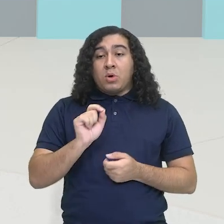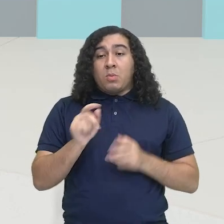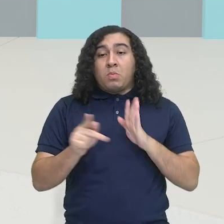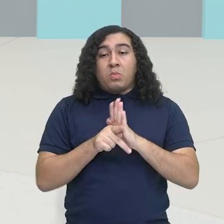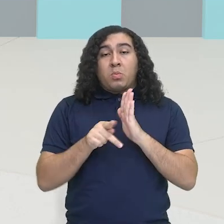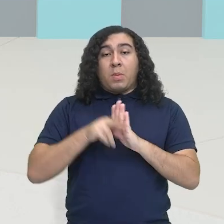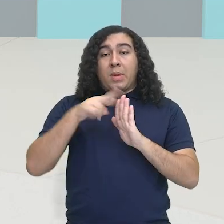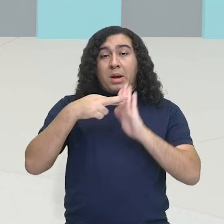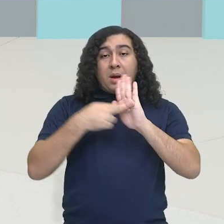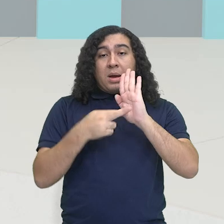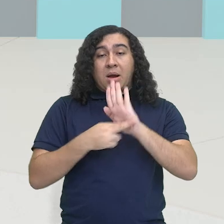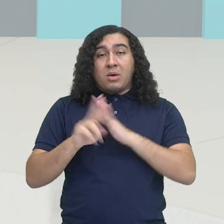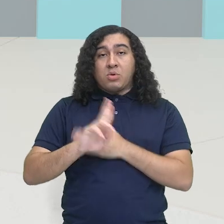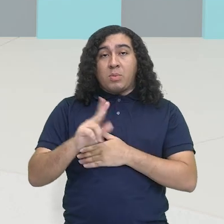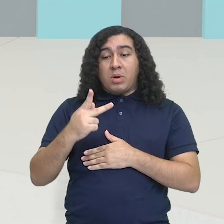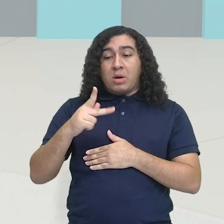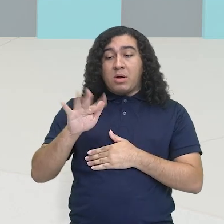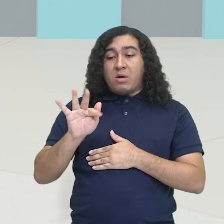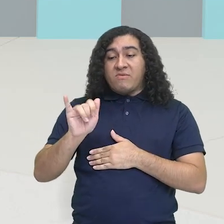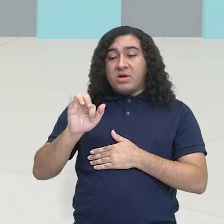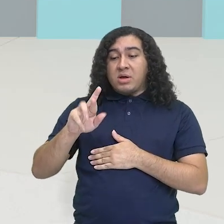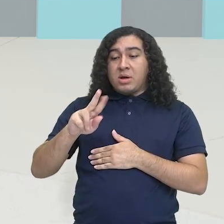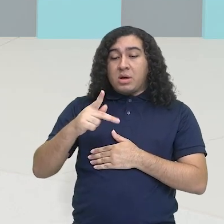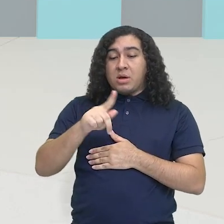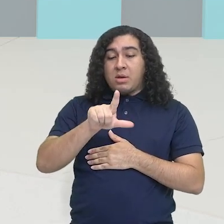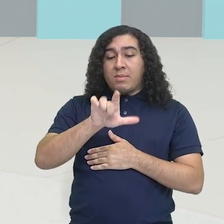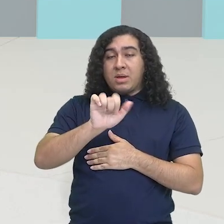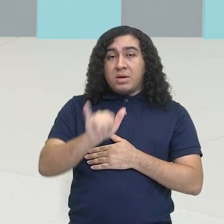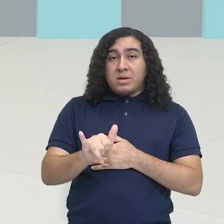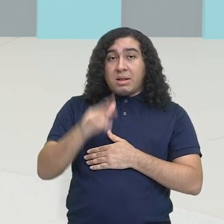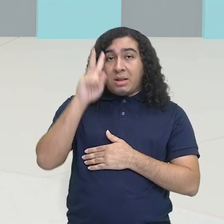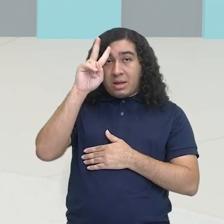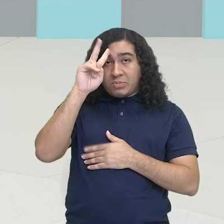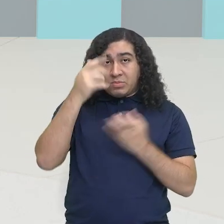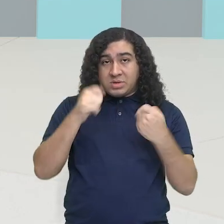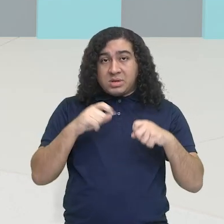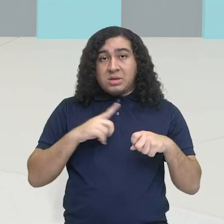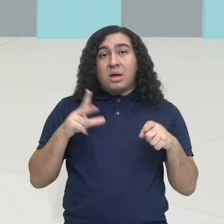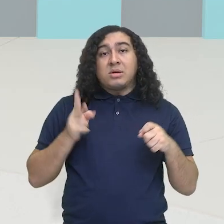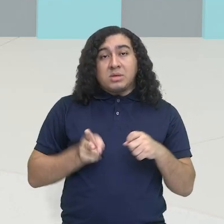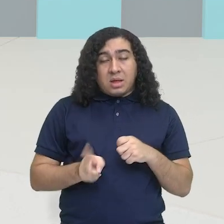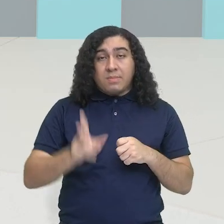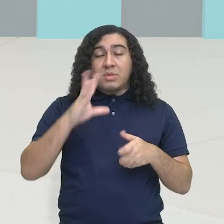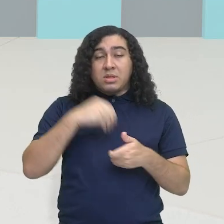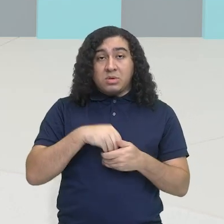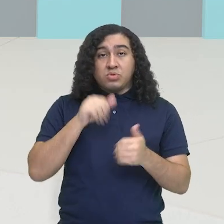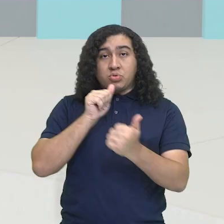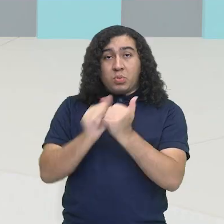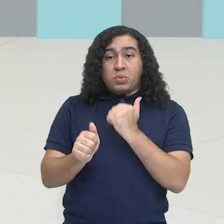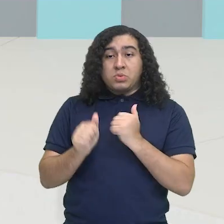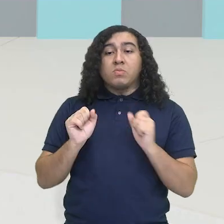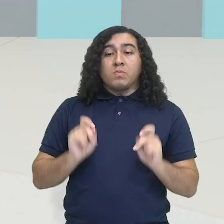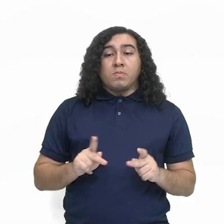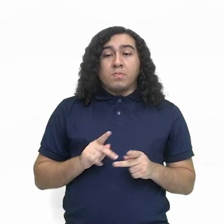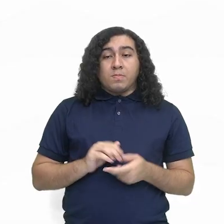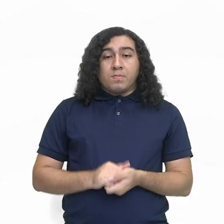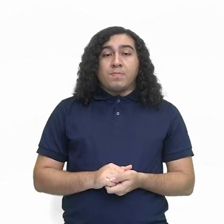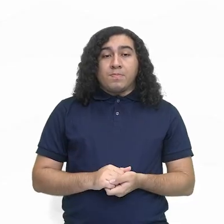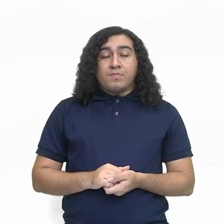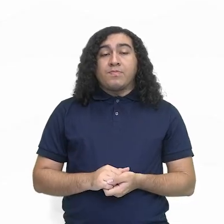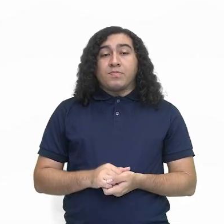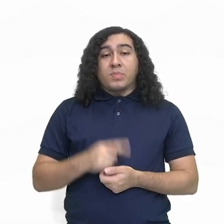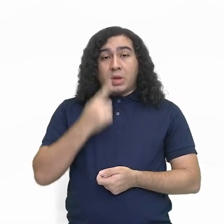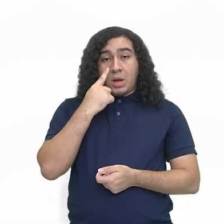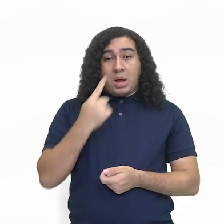que é chamado de fair play, né? Lembra do fair play? Ele precisa ser preservado dentro do esporte, ok? Então, o doping é